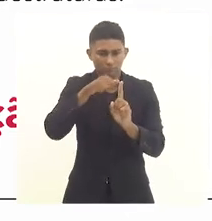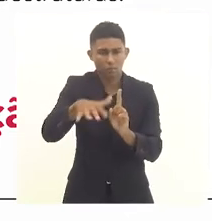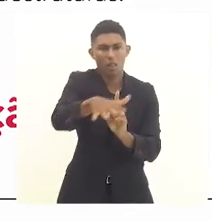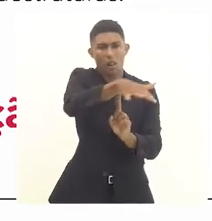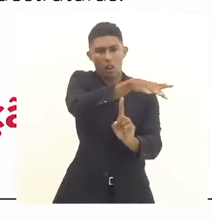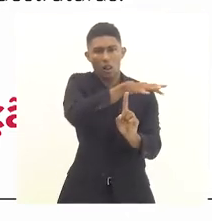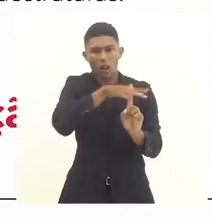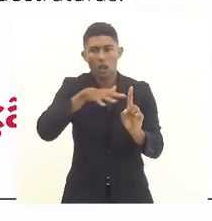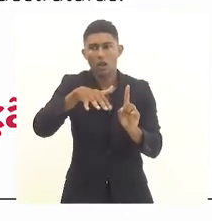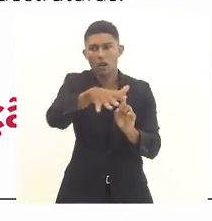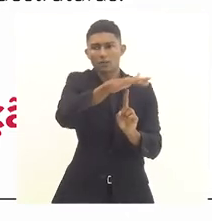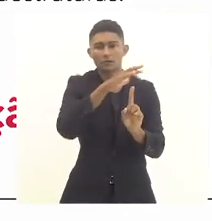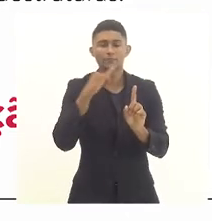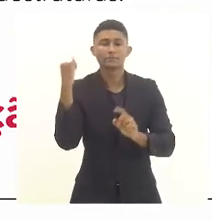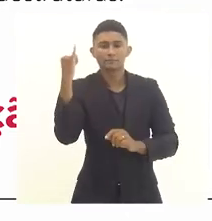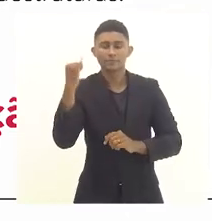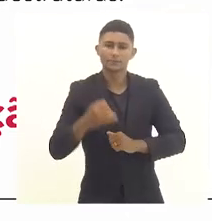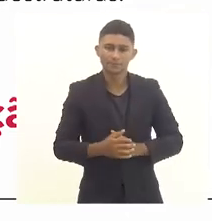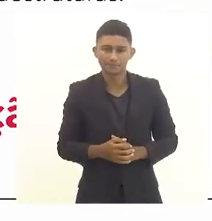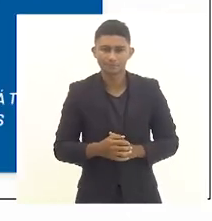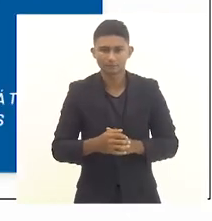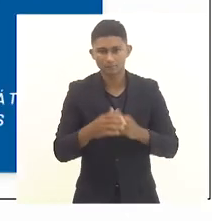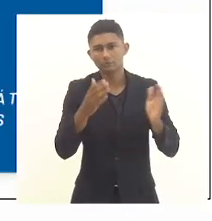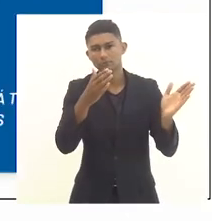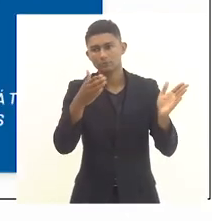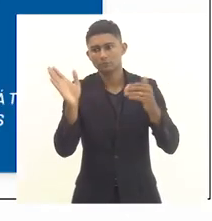desafio também desse movimento. Pode passar, por favor?